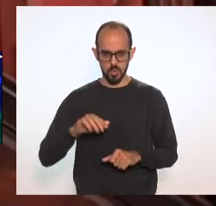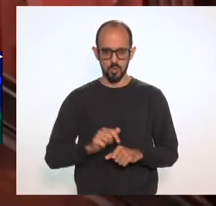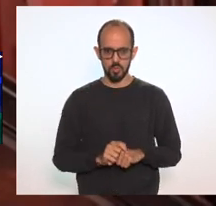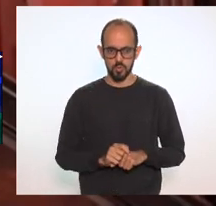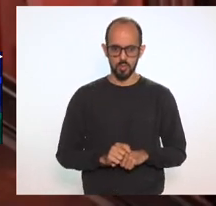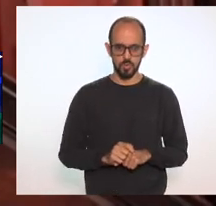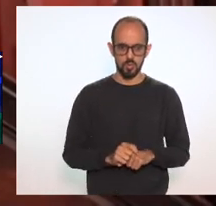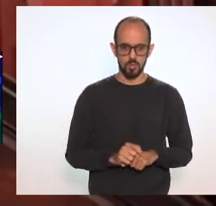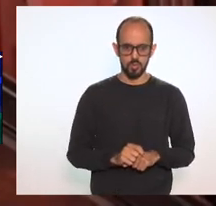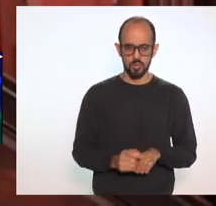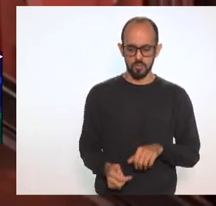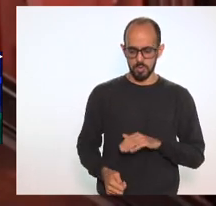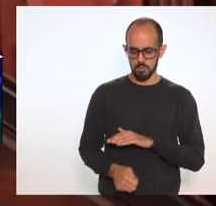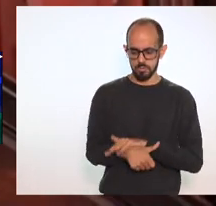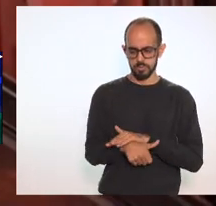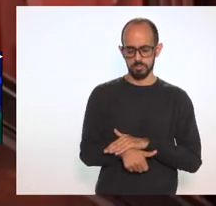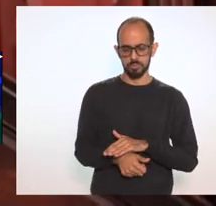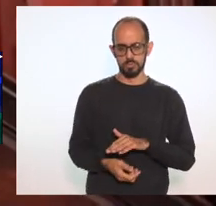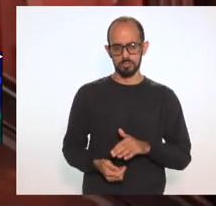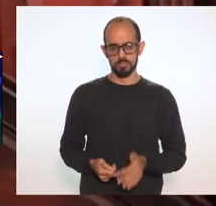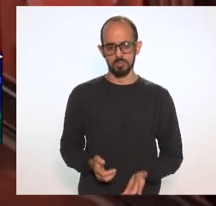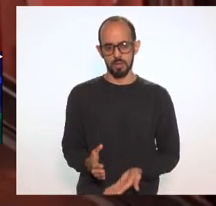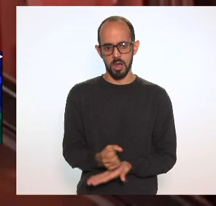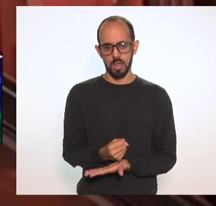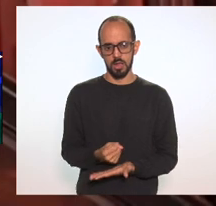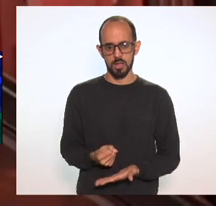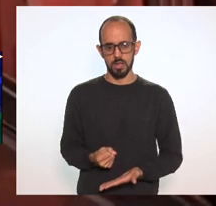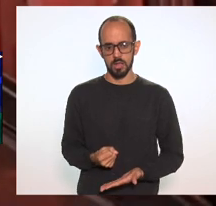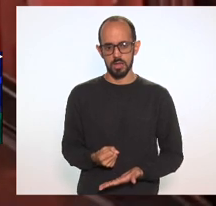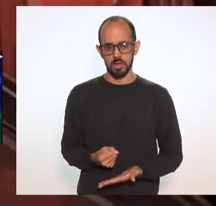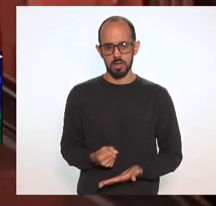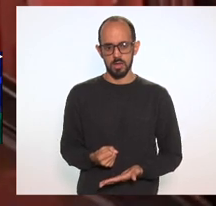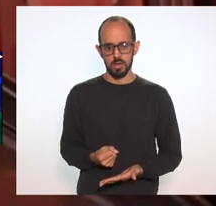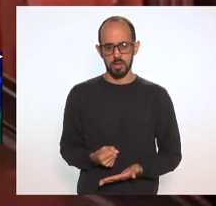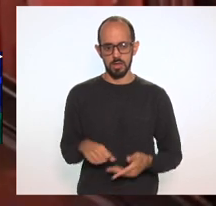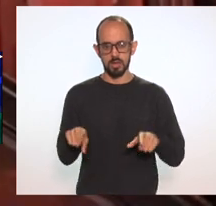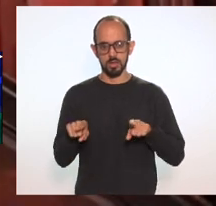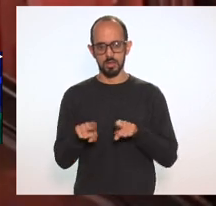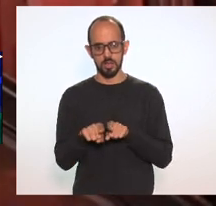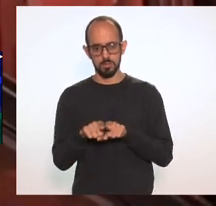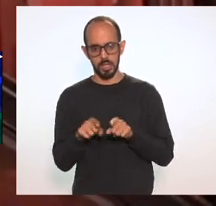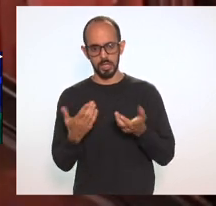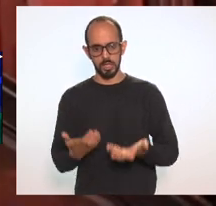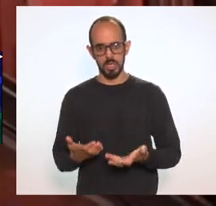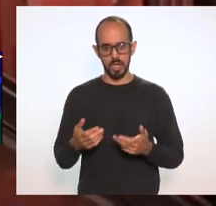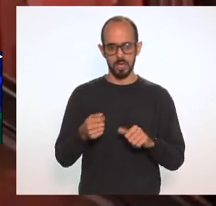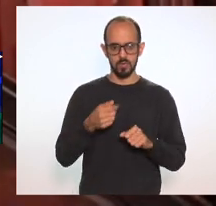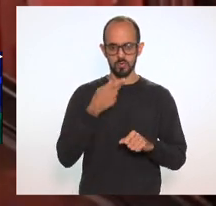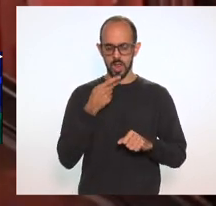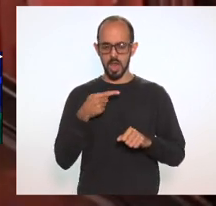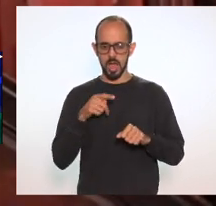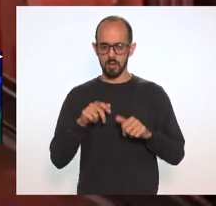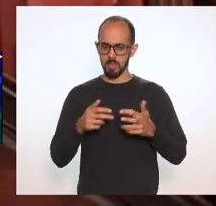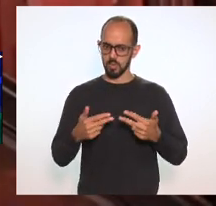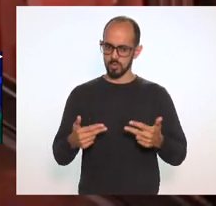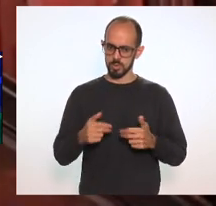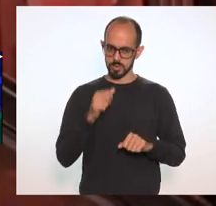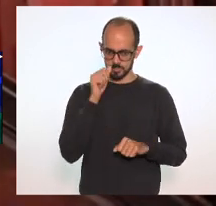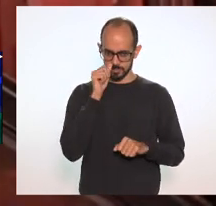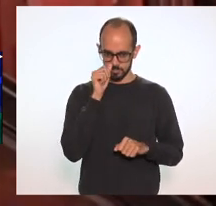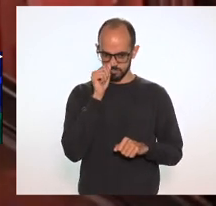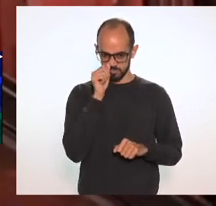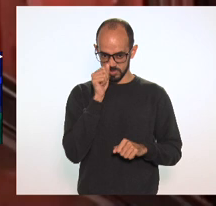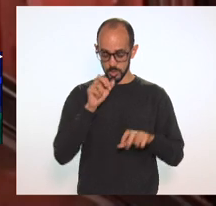foram desviados eu quero só também aproveitar para abrir um parêntese aqui ó ponto o